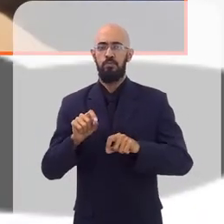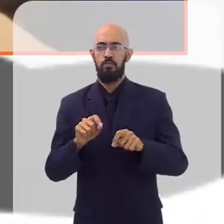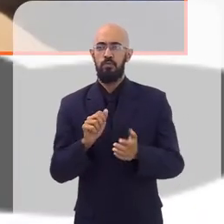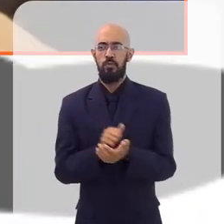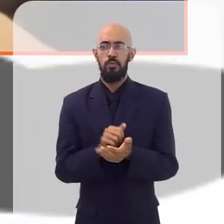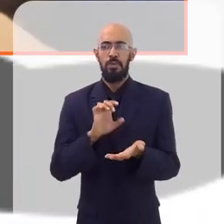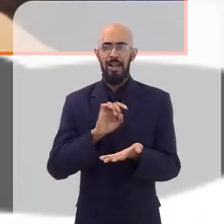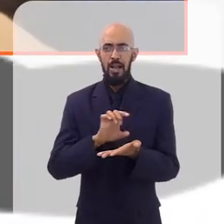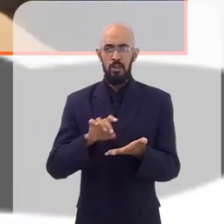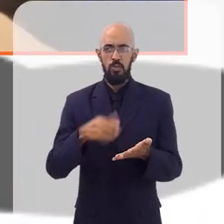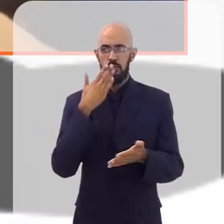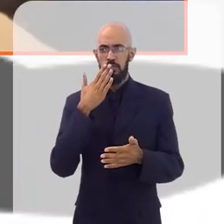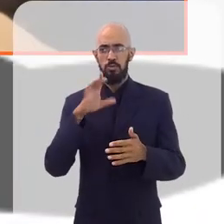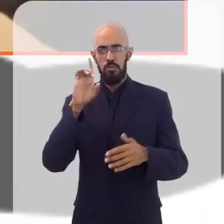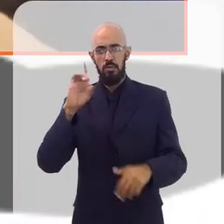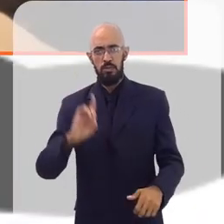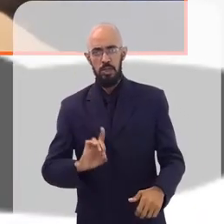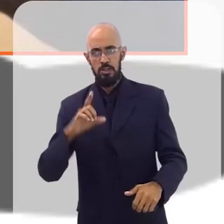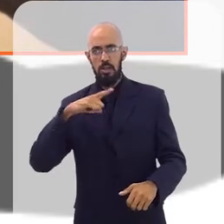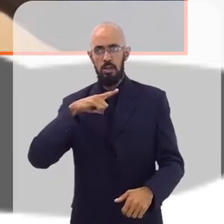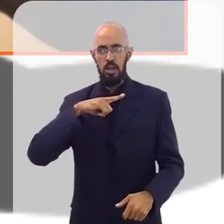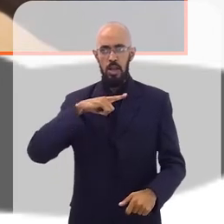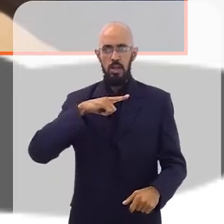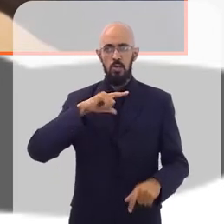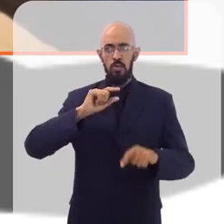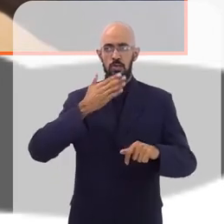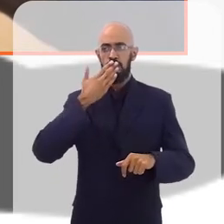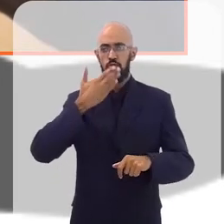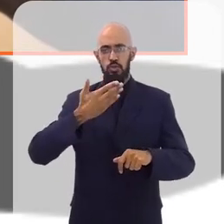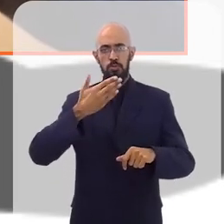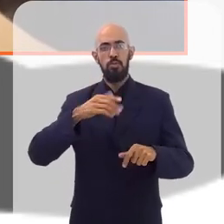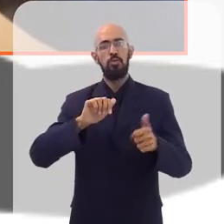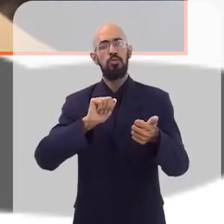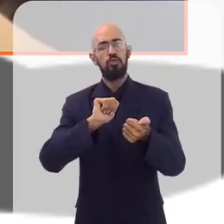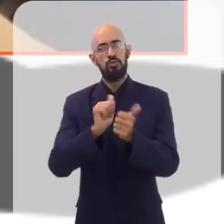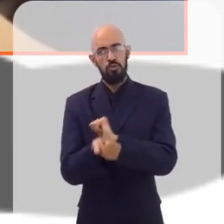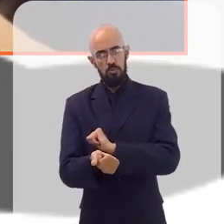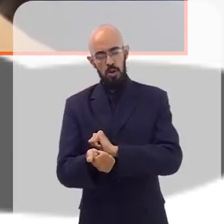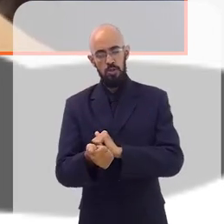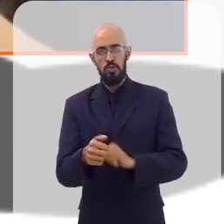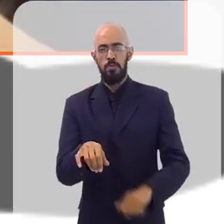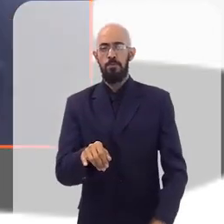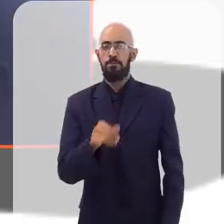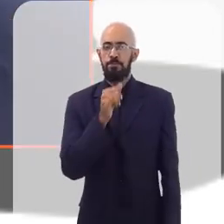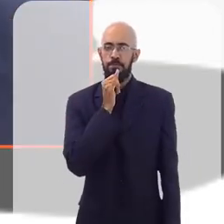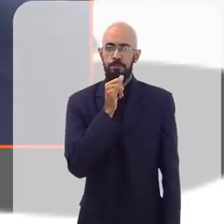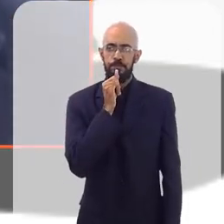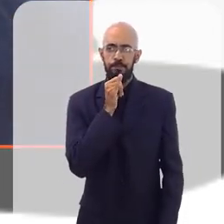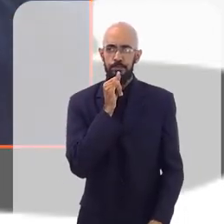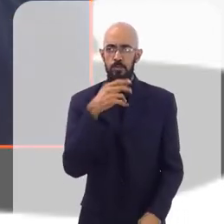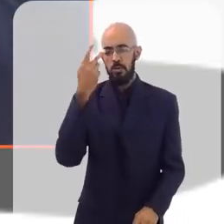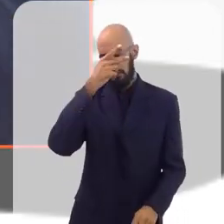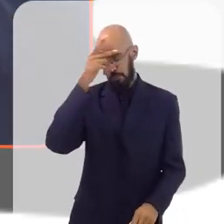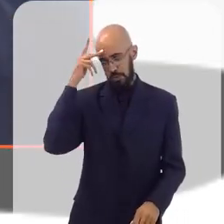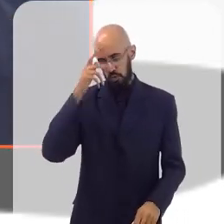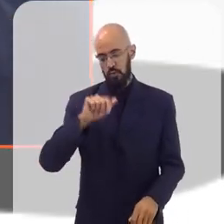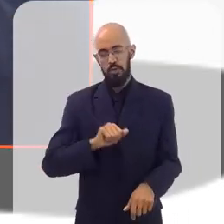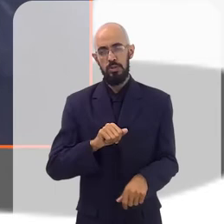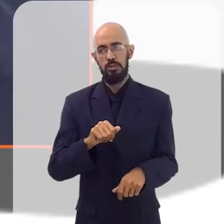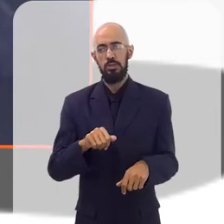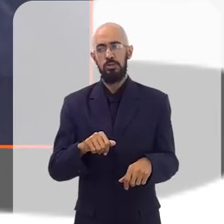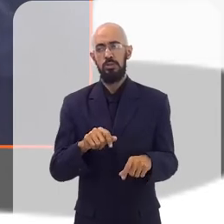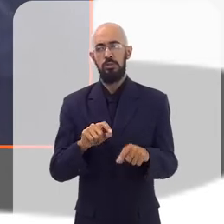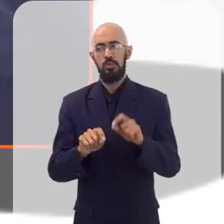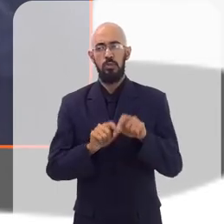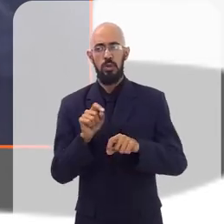cada atividade de cada de sucesso você tem um tipo de atividade né você pega uma